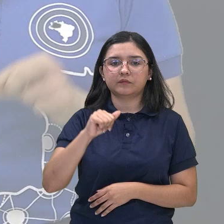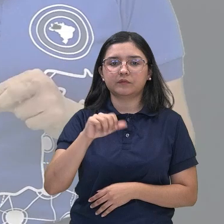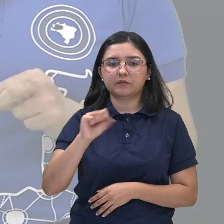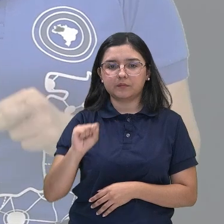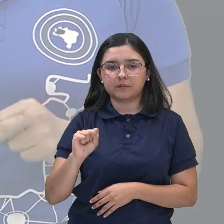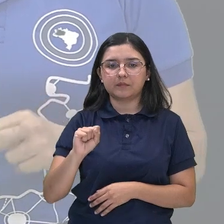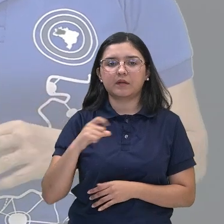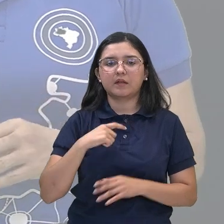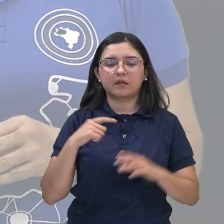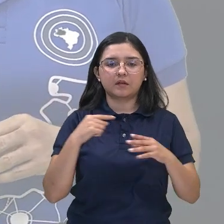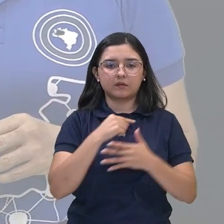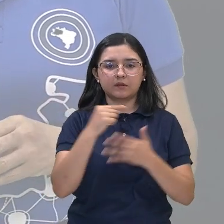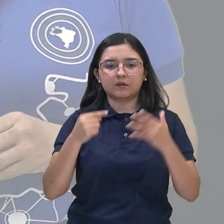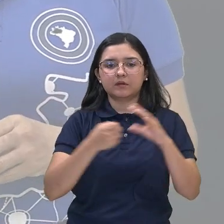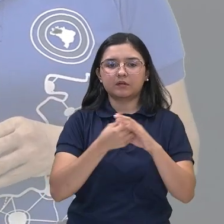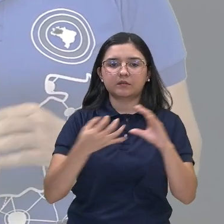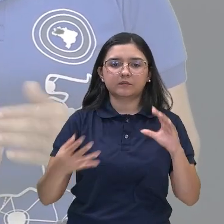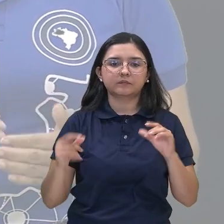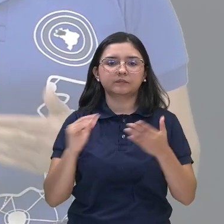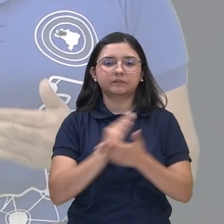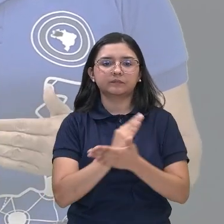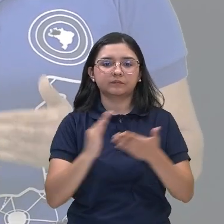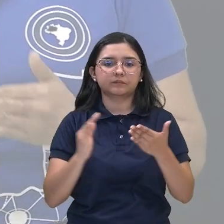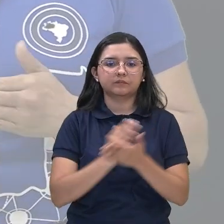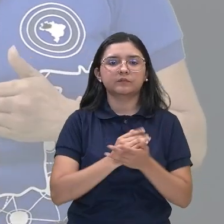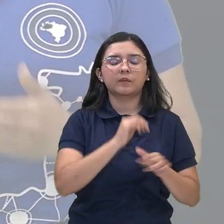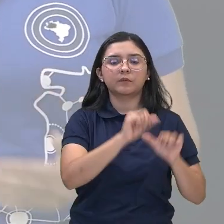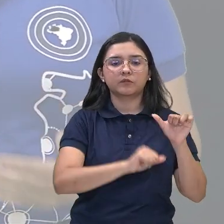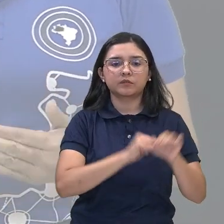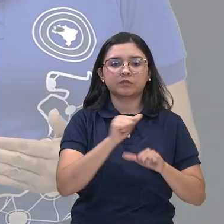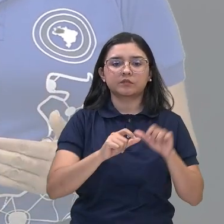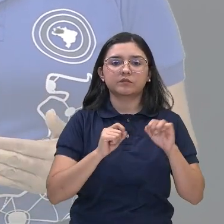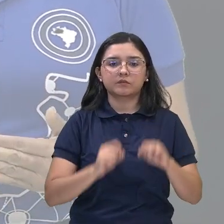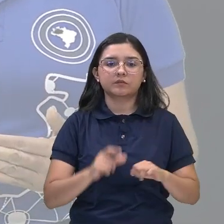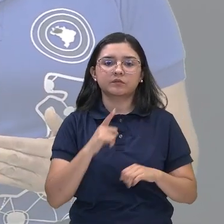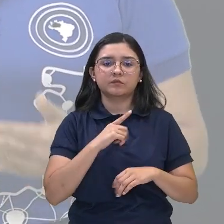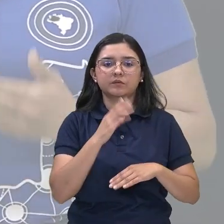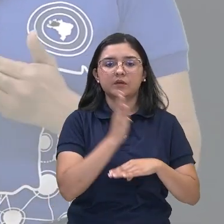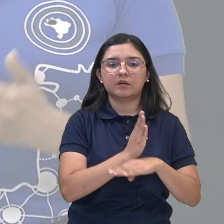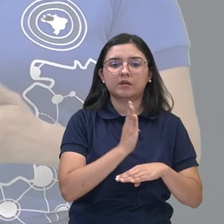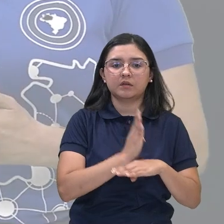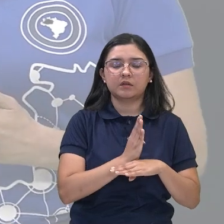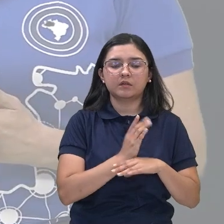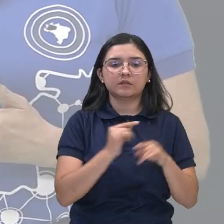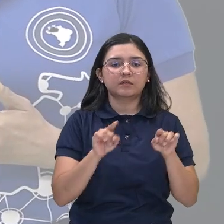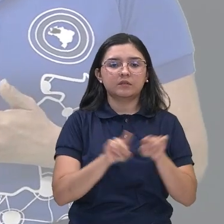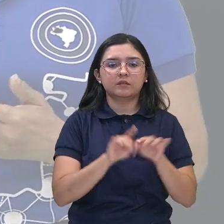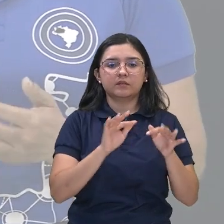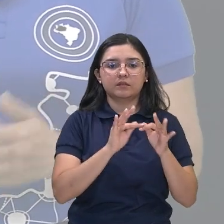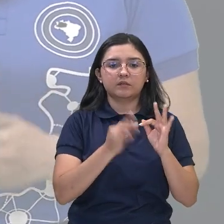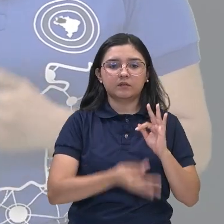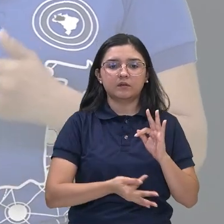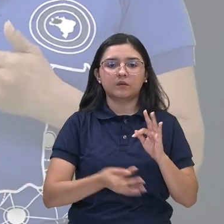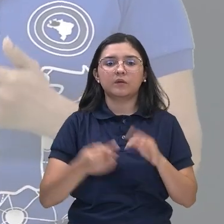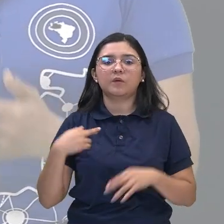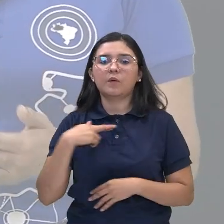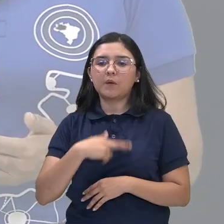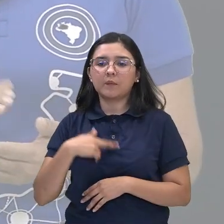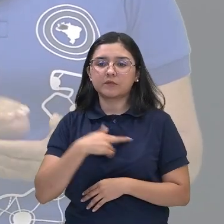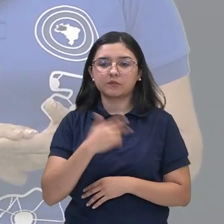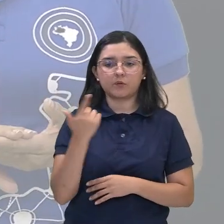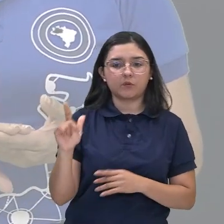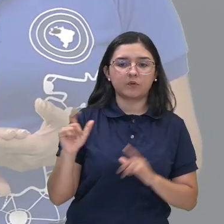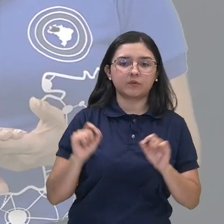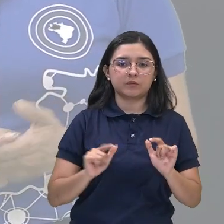Alguns aspectos apontam para uma transição entre o arcadismo e o romantismo. Romantismo, né, outro